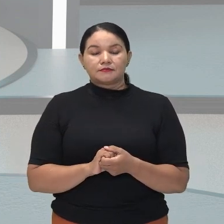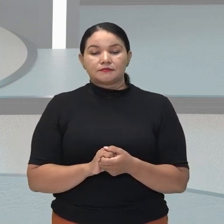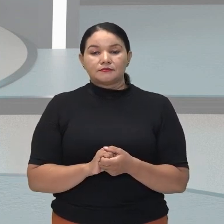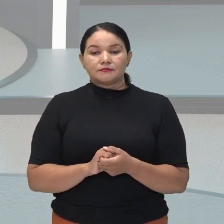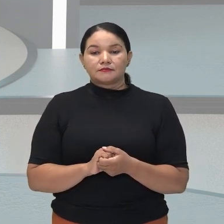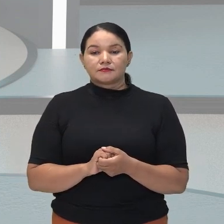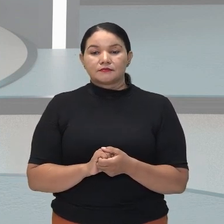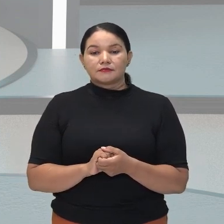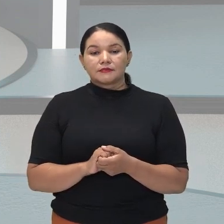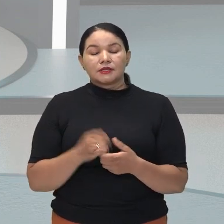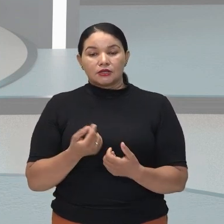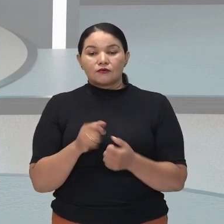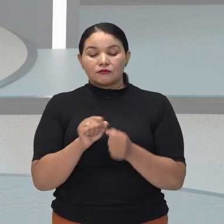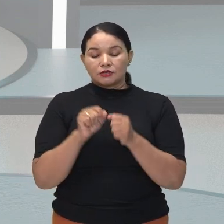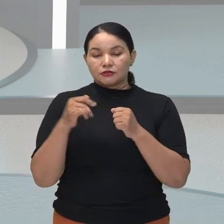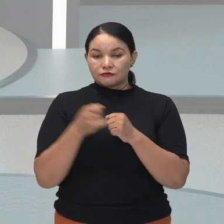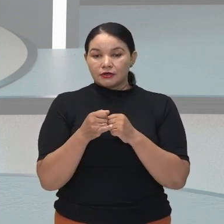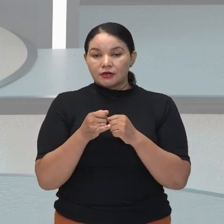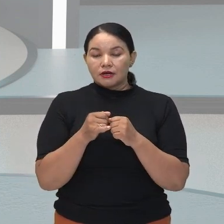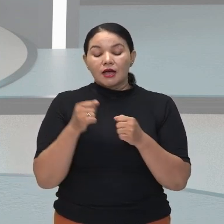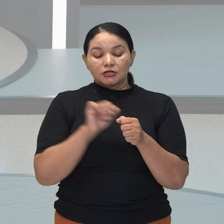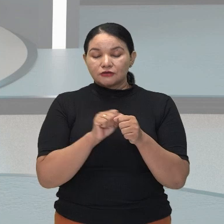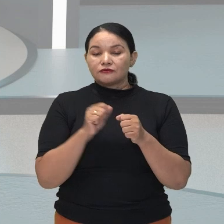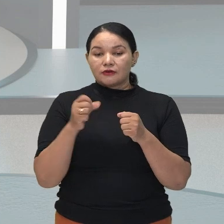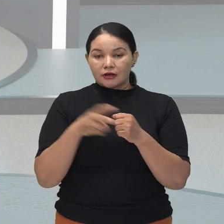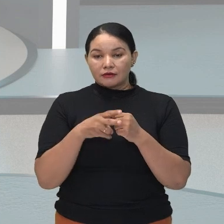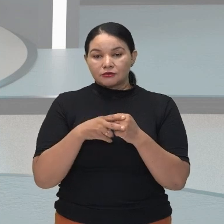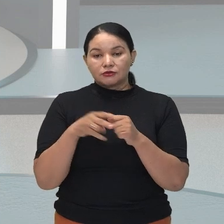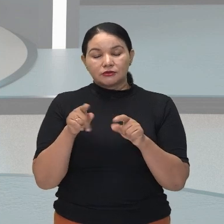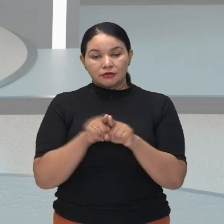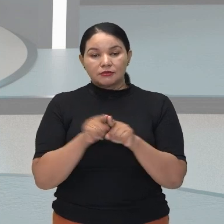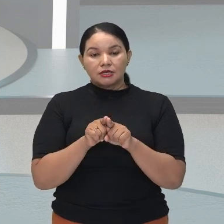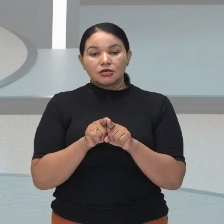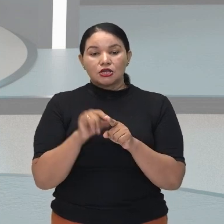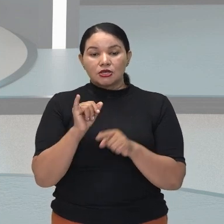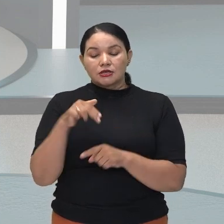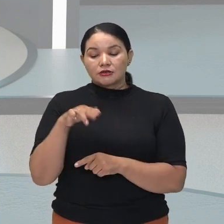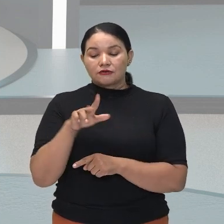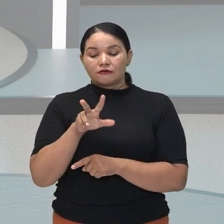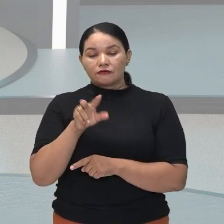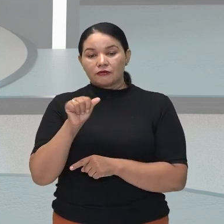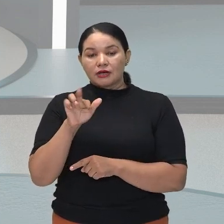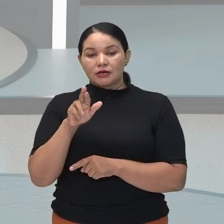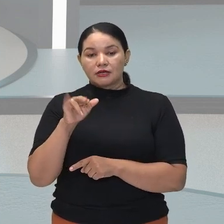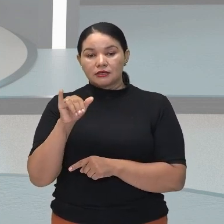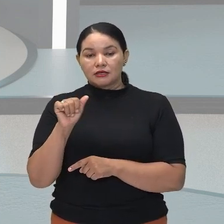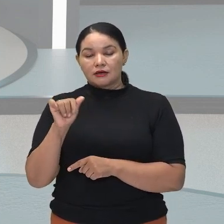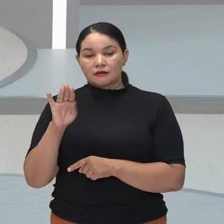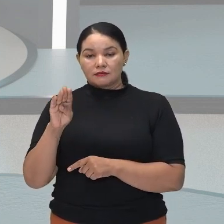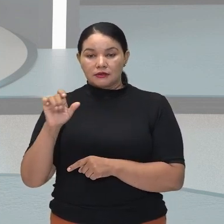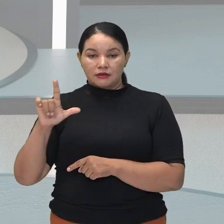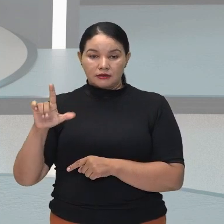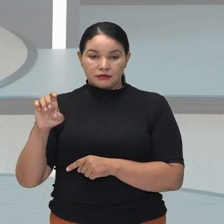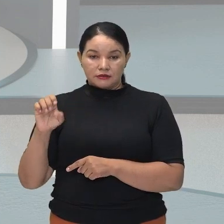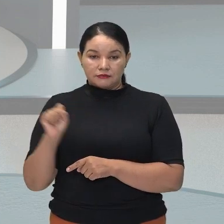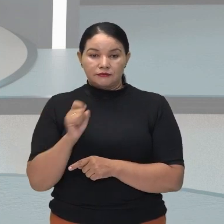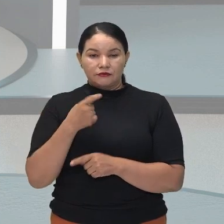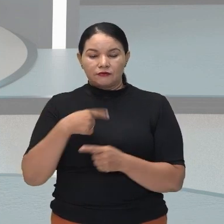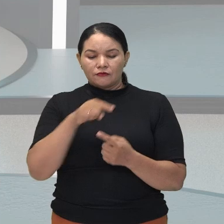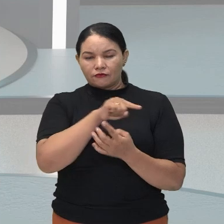são invariáveis. E nós vamos verificar aqui os 7 grupos dos advérbios. Vamos dar